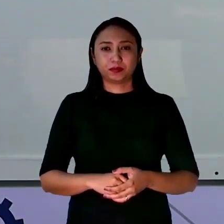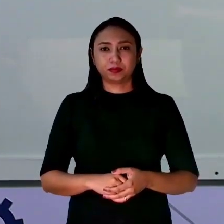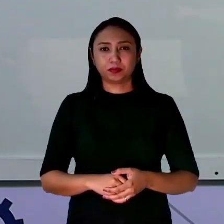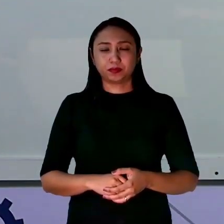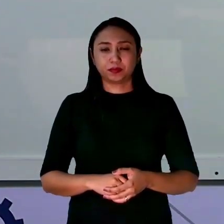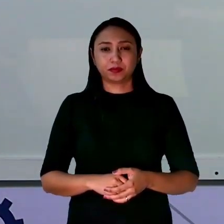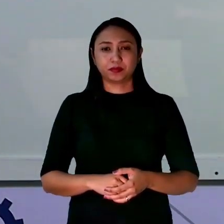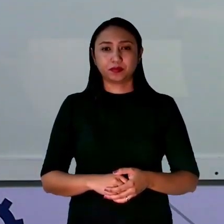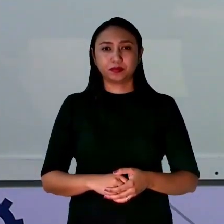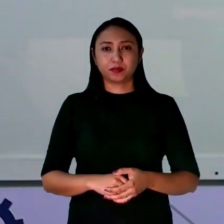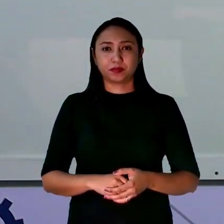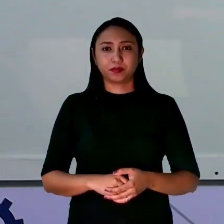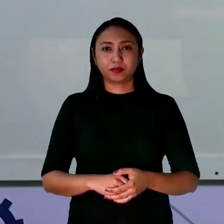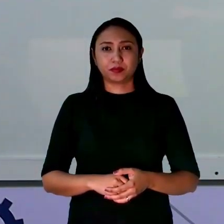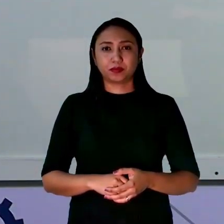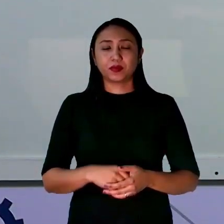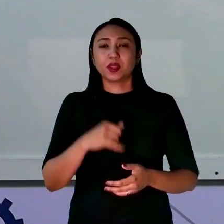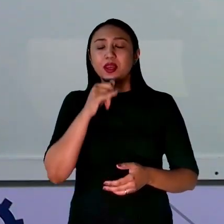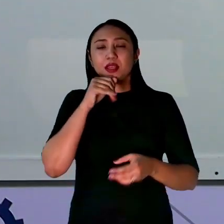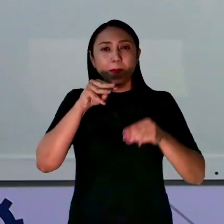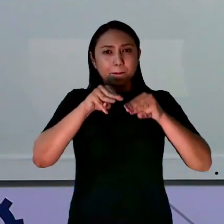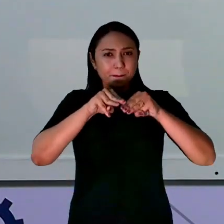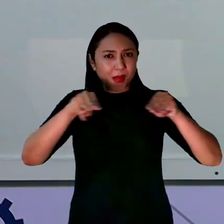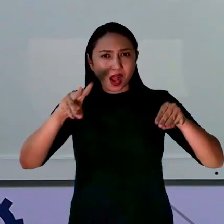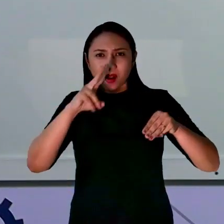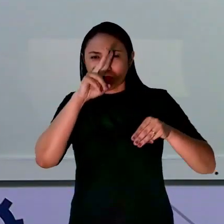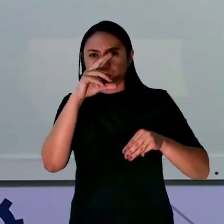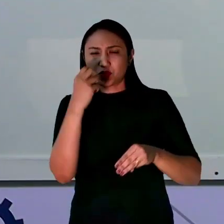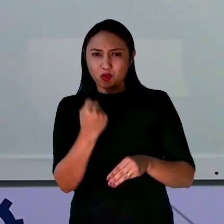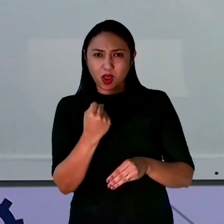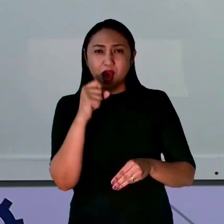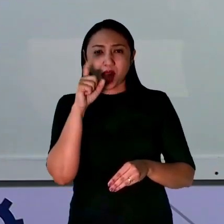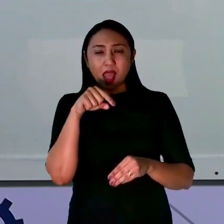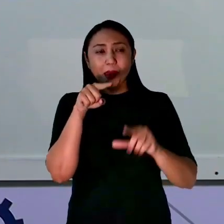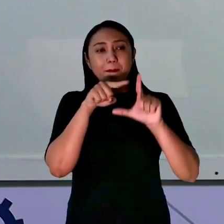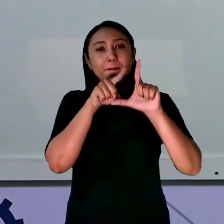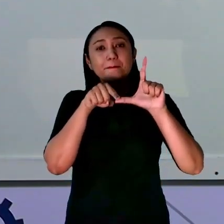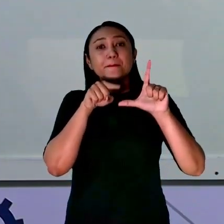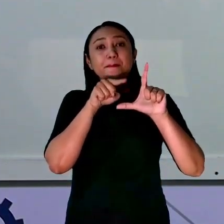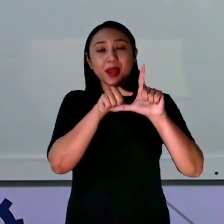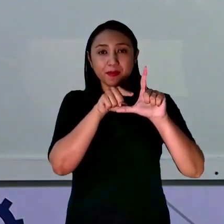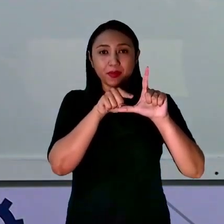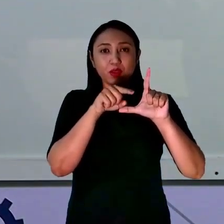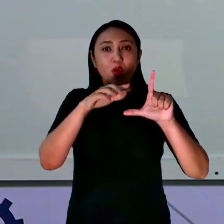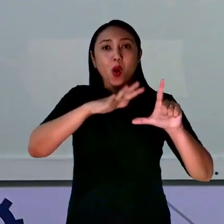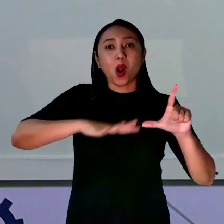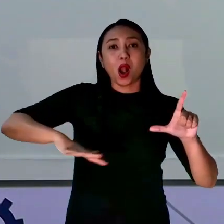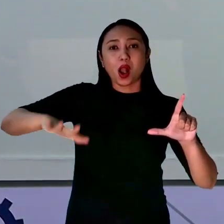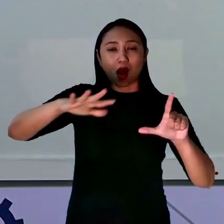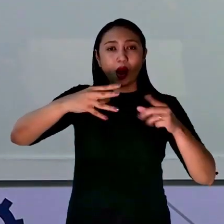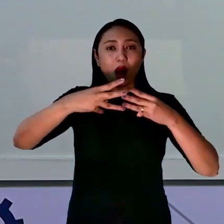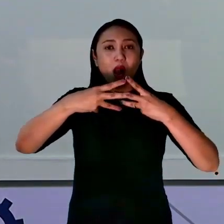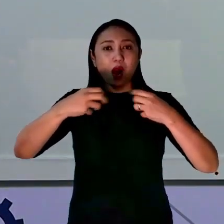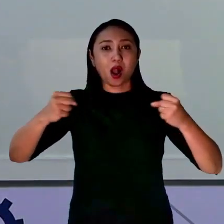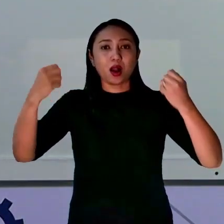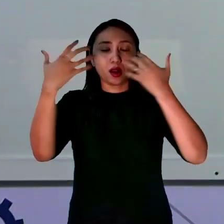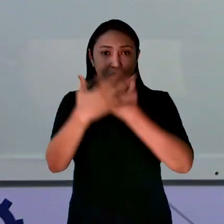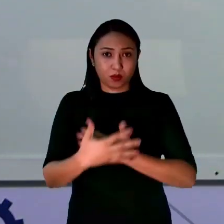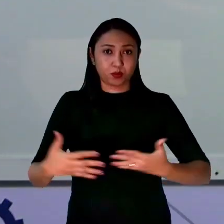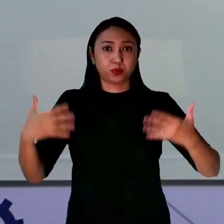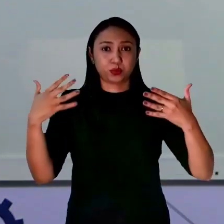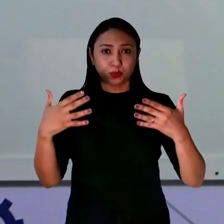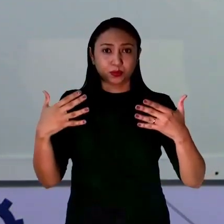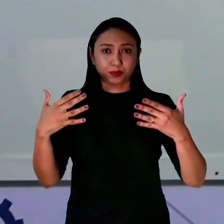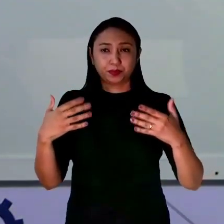você vai dizer que a força magnética ela é perpendicular ao campo. Qual é o sentido?